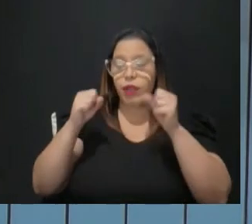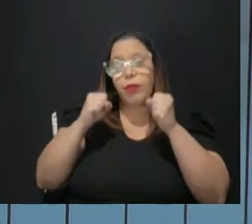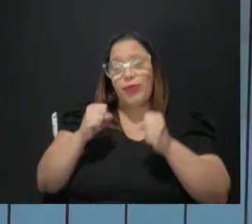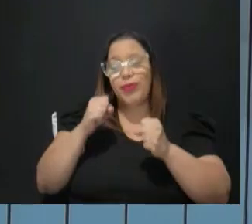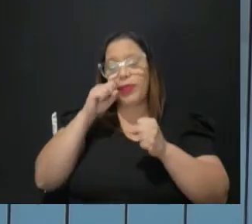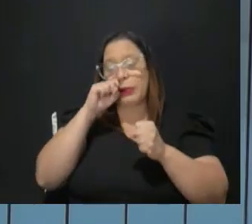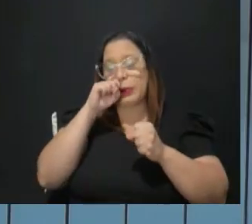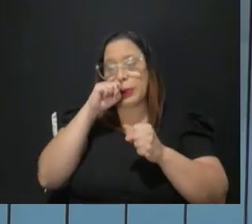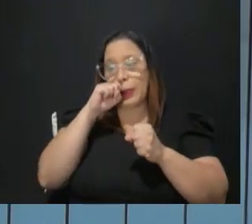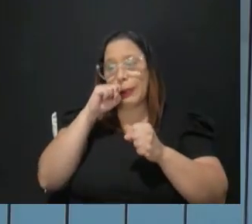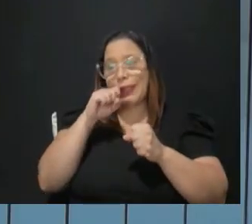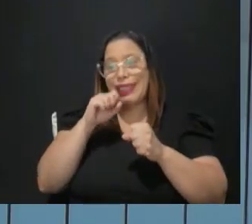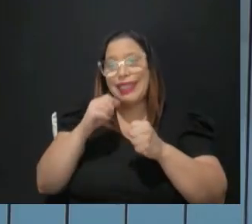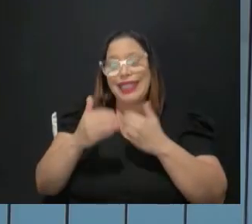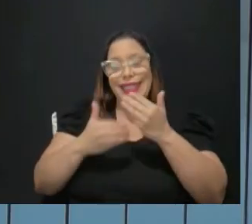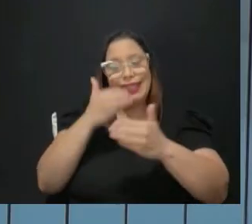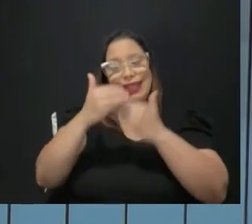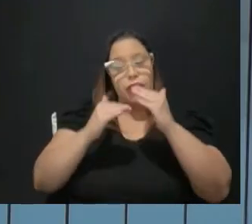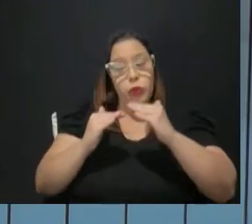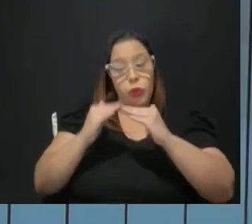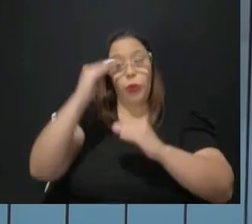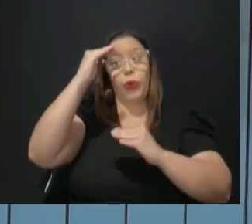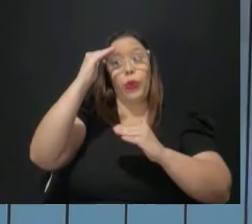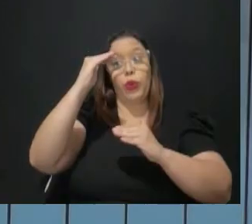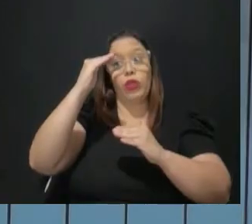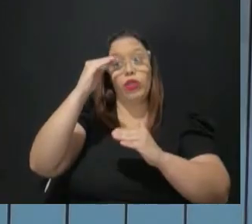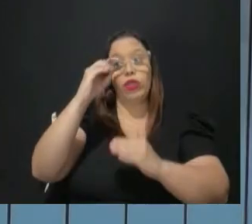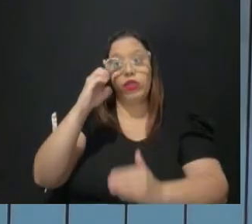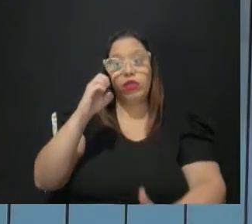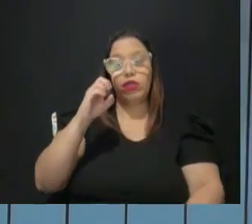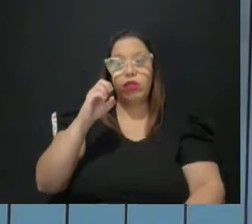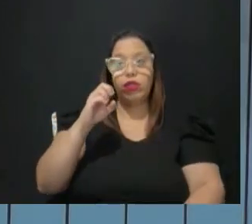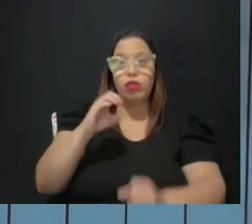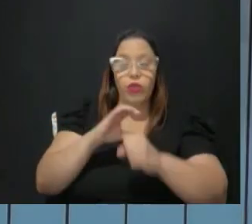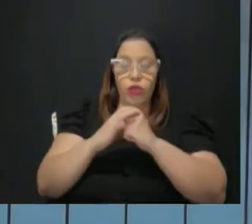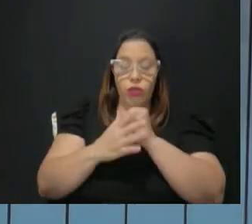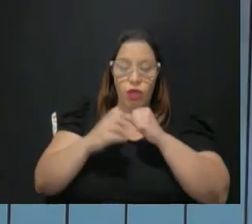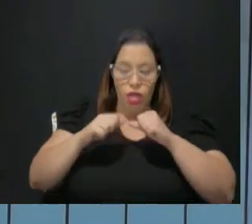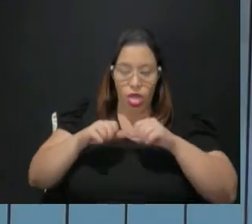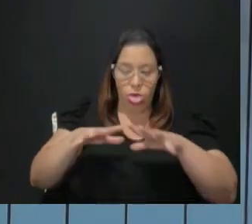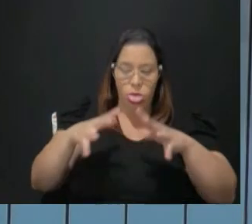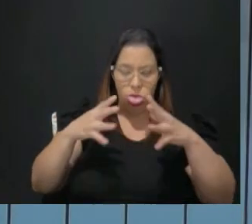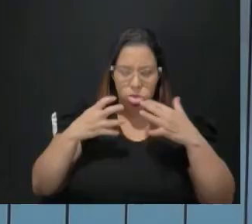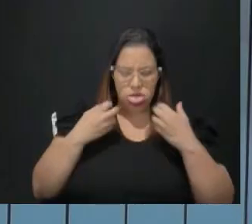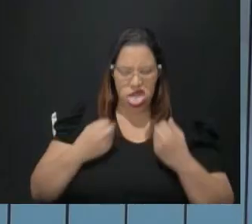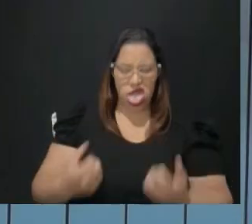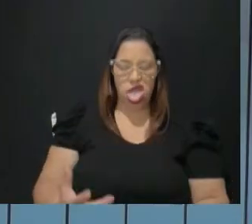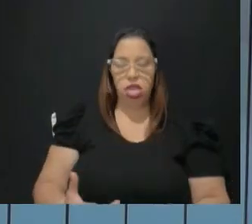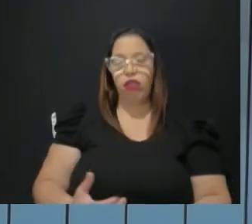ter, né, contribuído para esse aumento. No caso, o Covid é uma doença muito inflamatória, né, doutor?